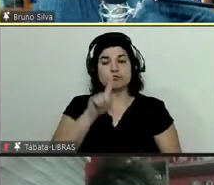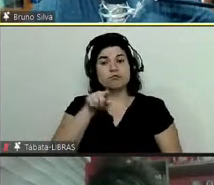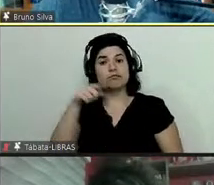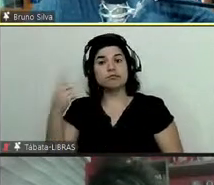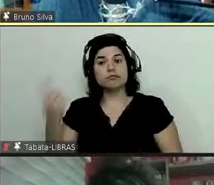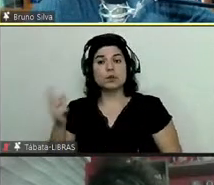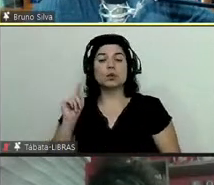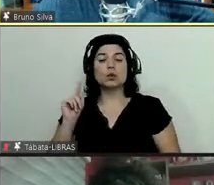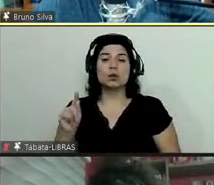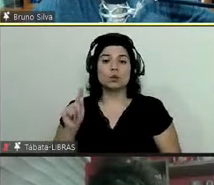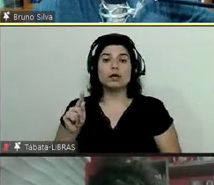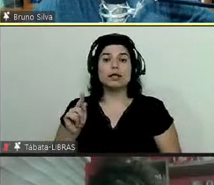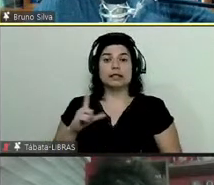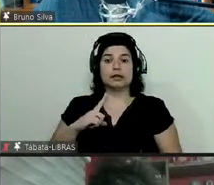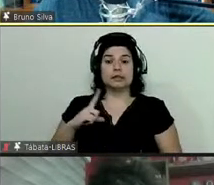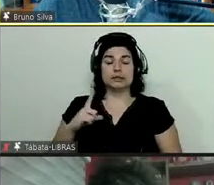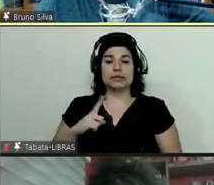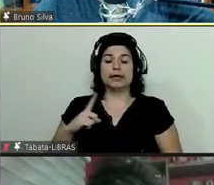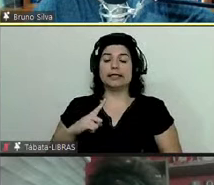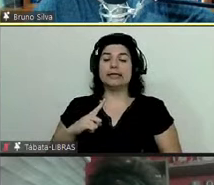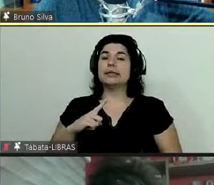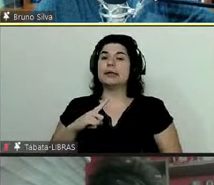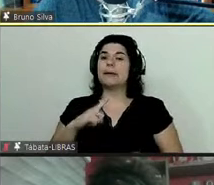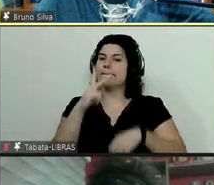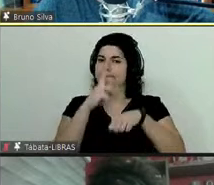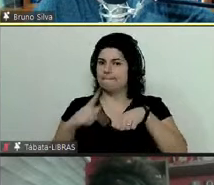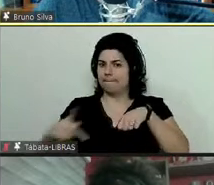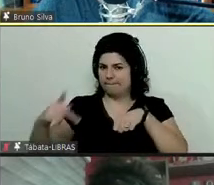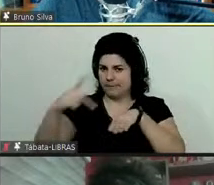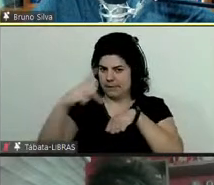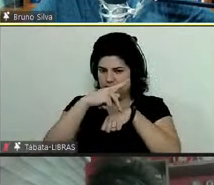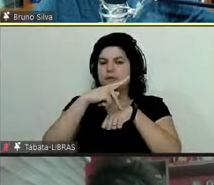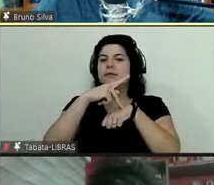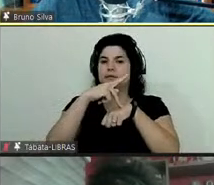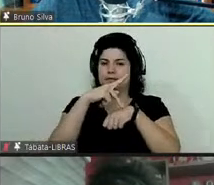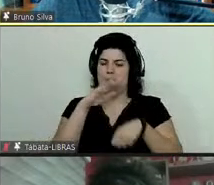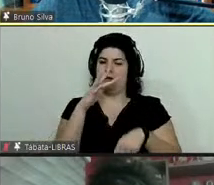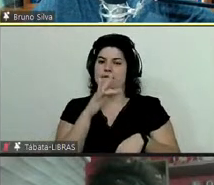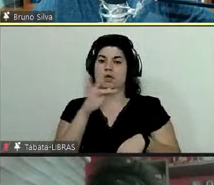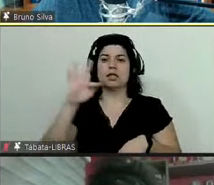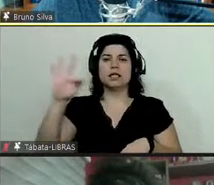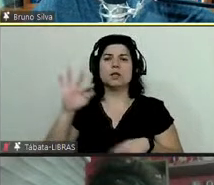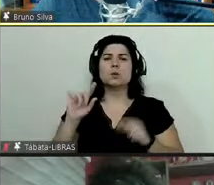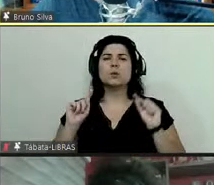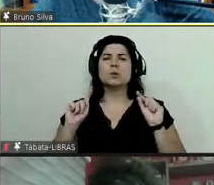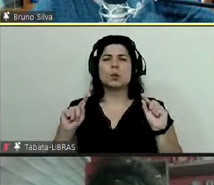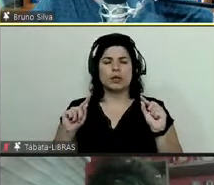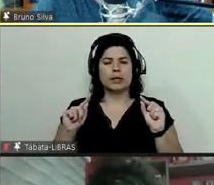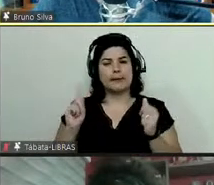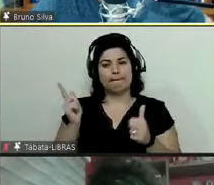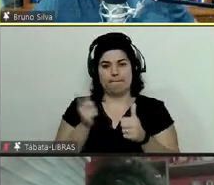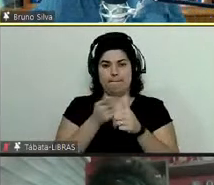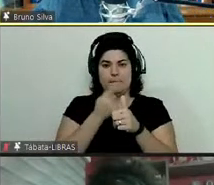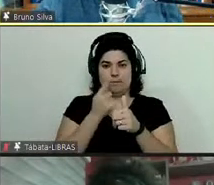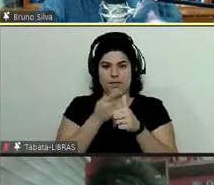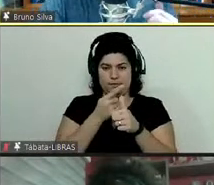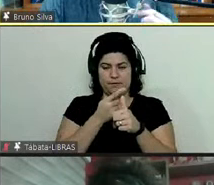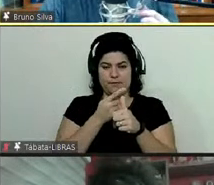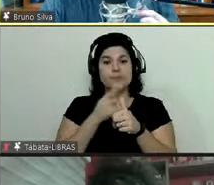aqueles que são conhecidos como os estados Federados Vamos pensar assim são aqueles que primeiro